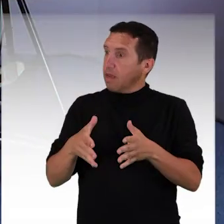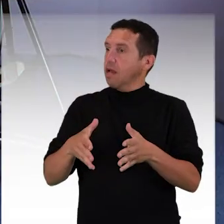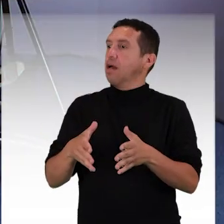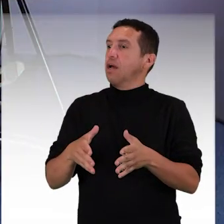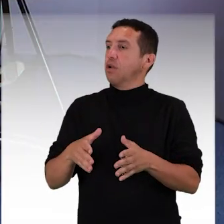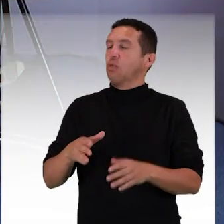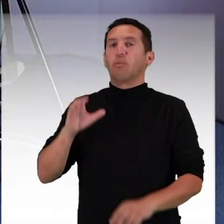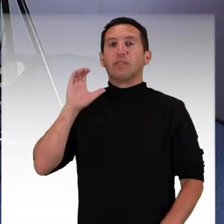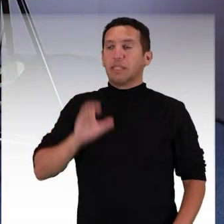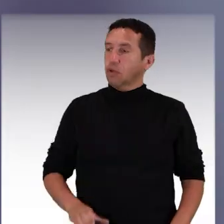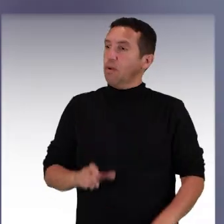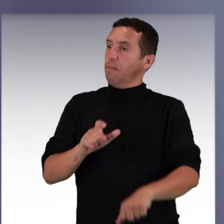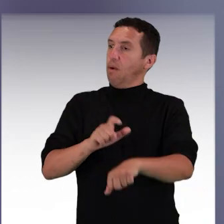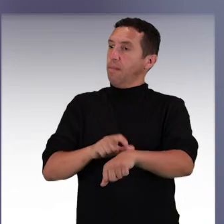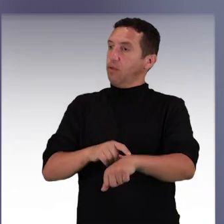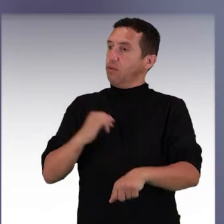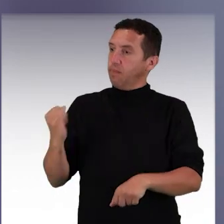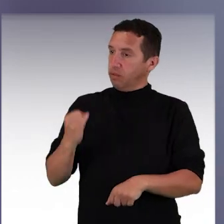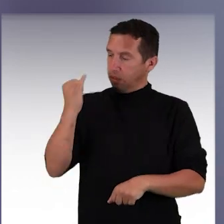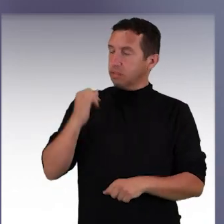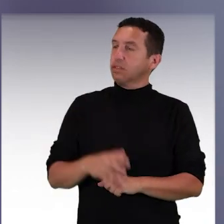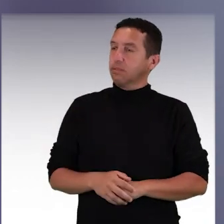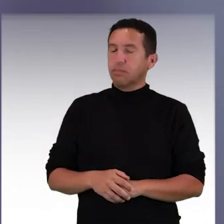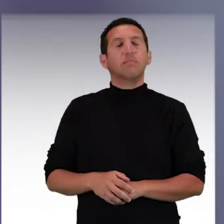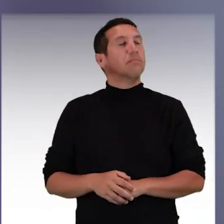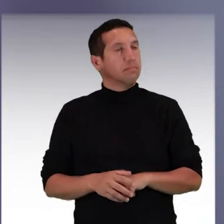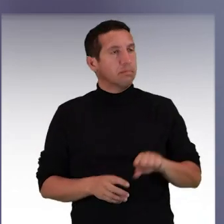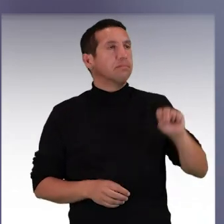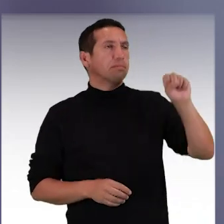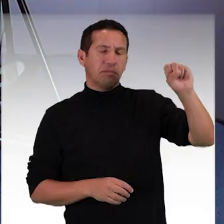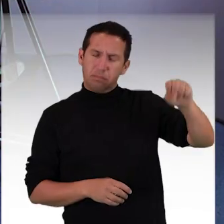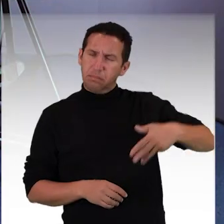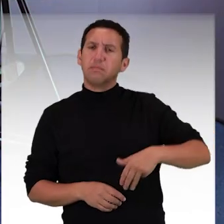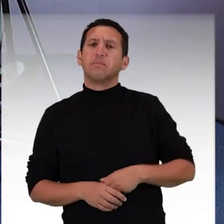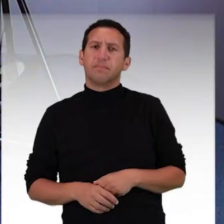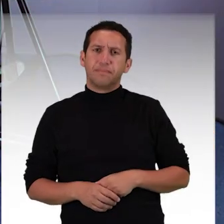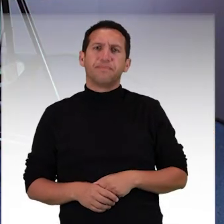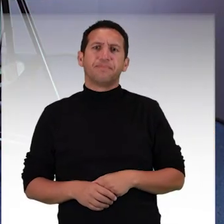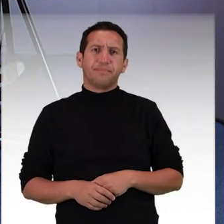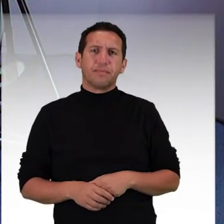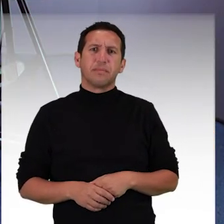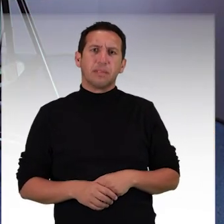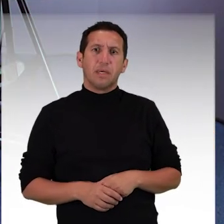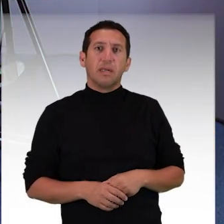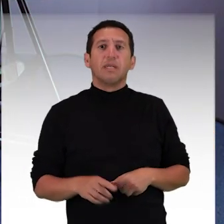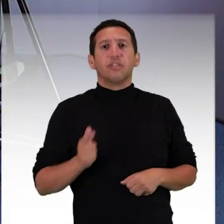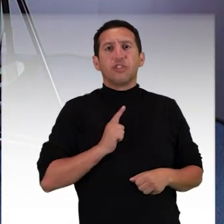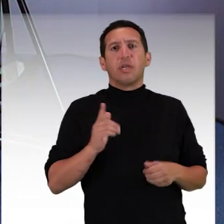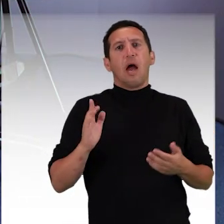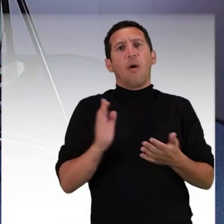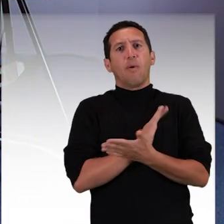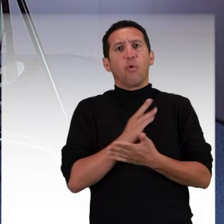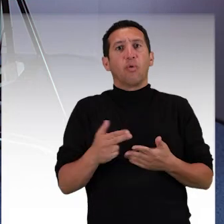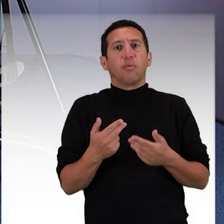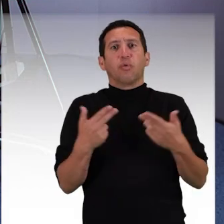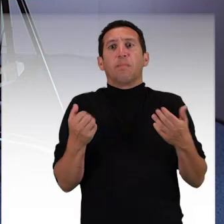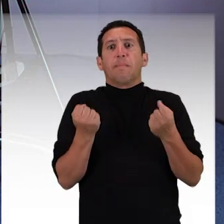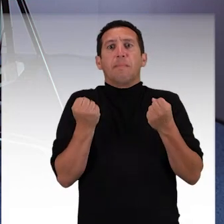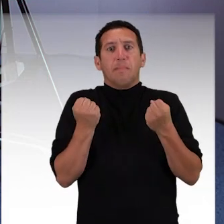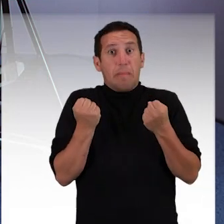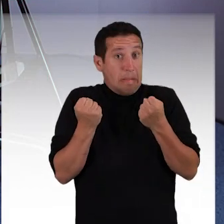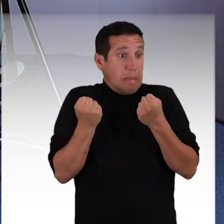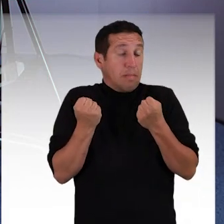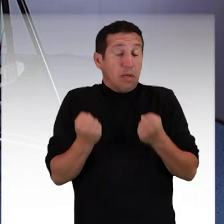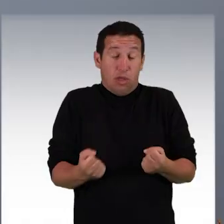deficiência e participando ativamente de um momento tão importante né no país eu tive que buscar abraçar coisas muito